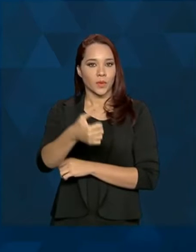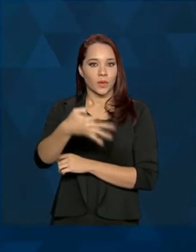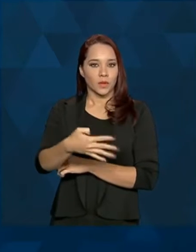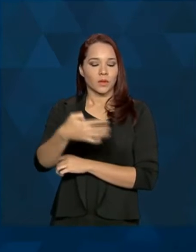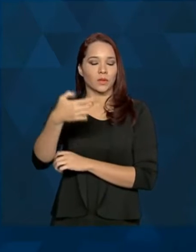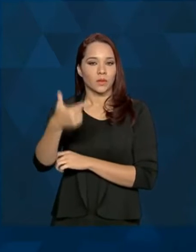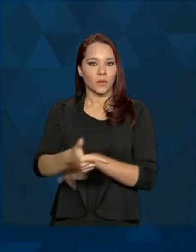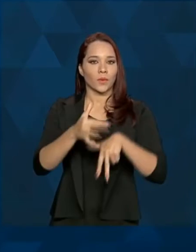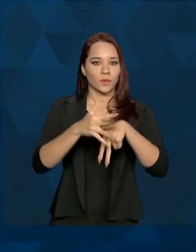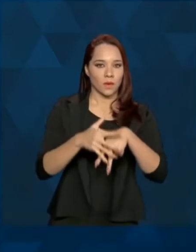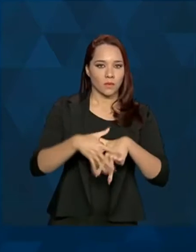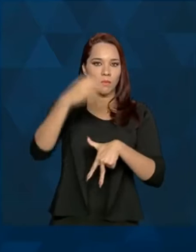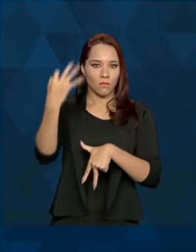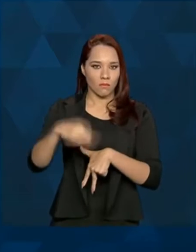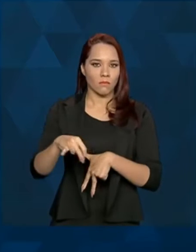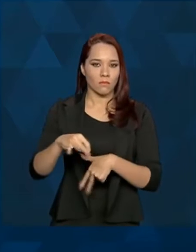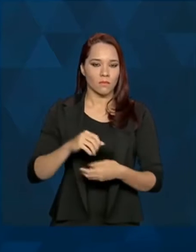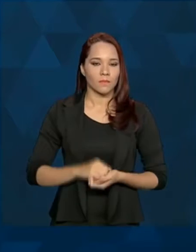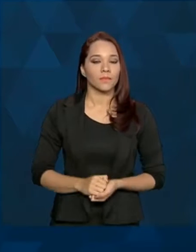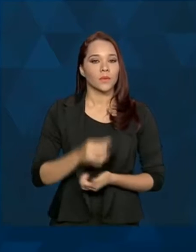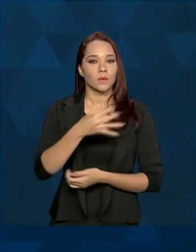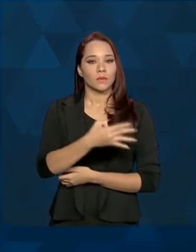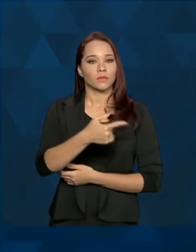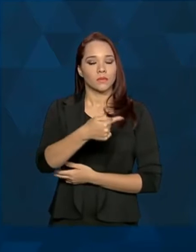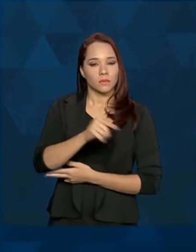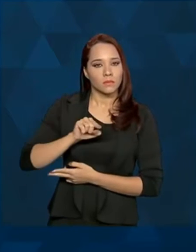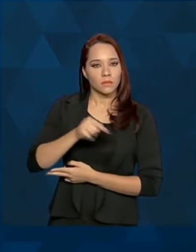978.142 casos confirmados, né, e